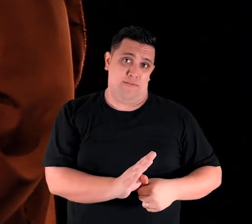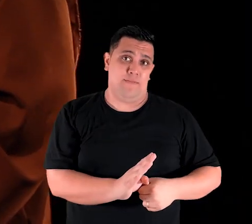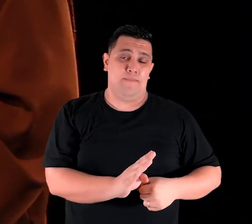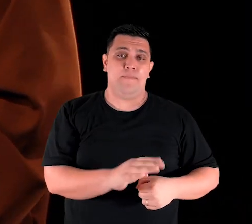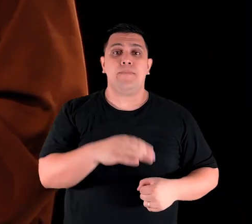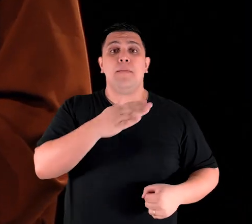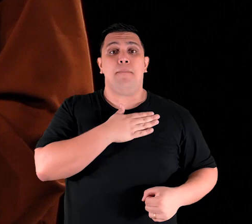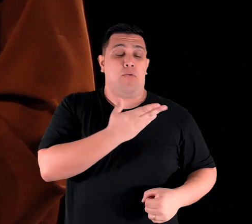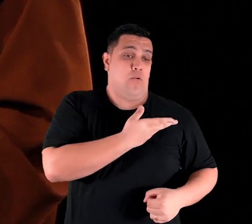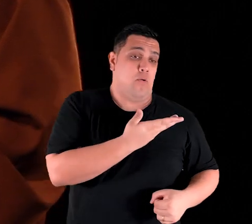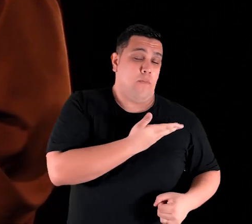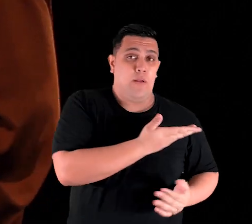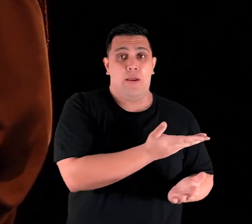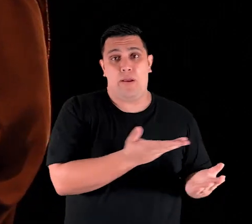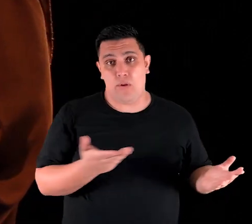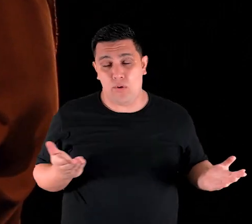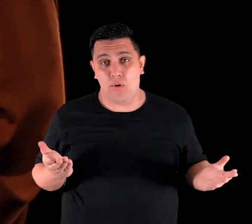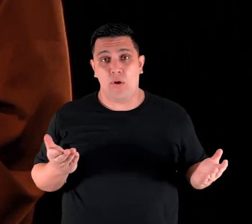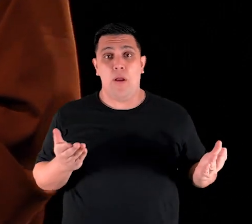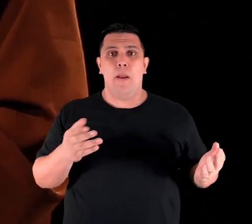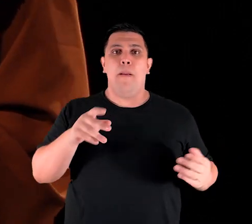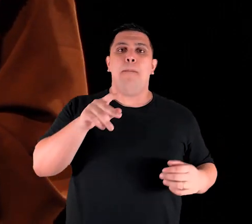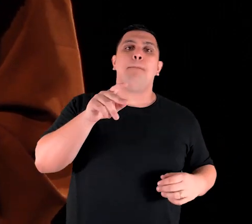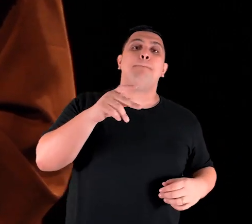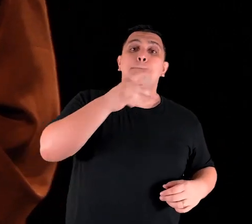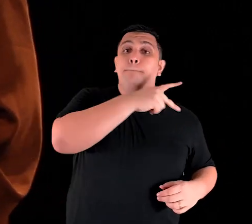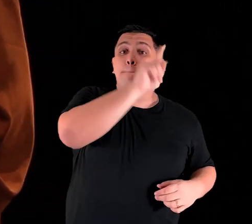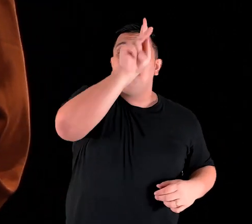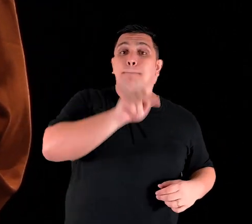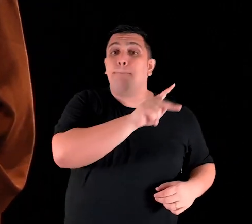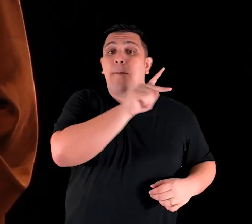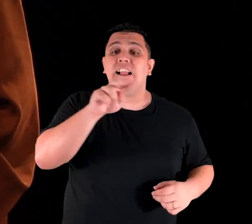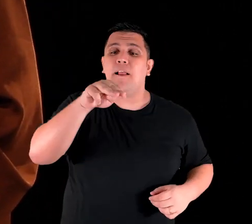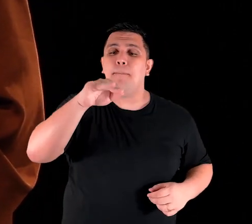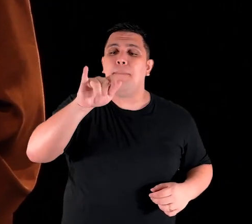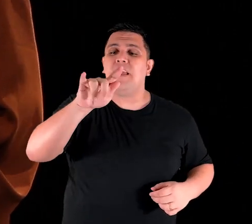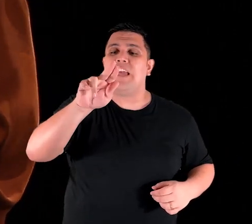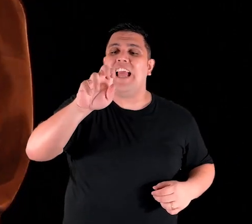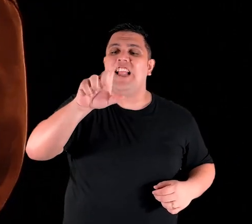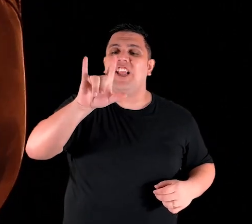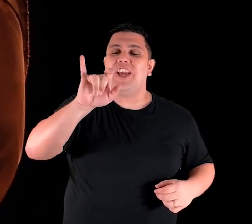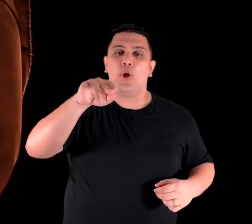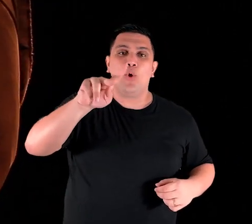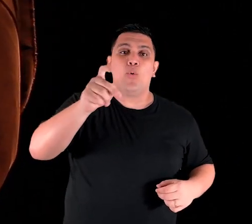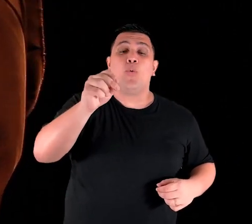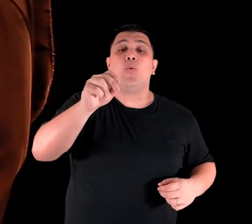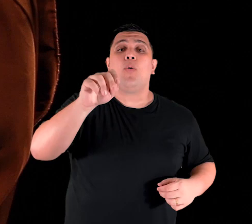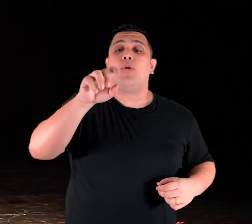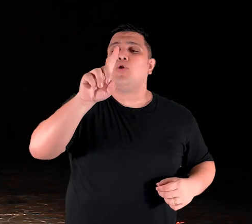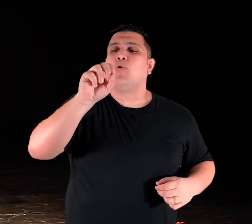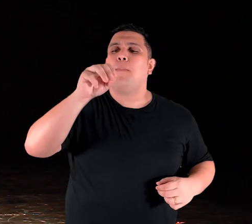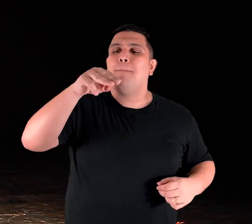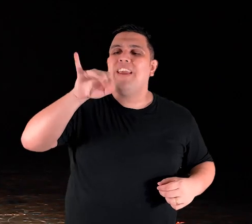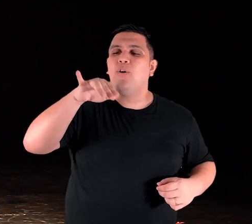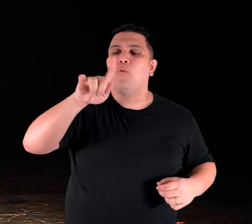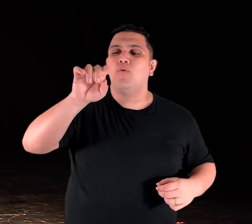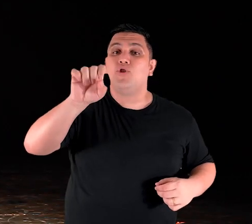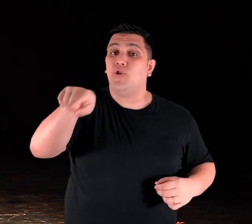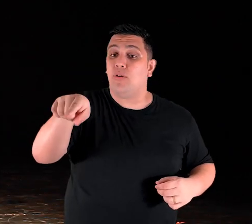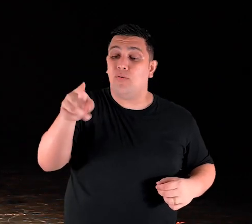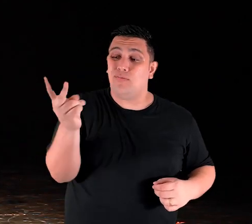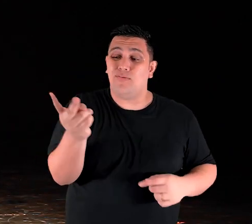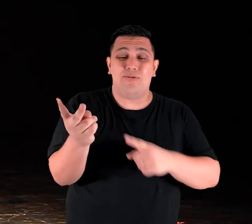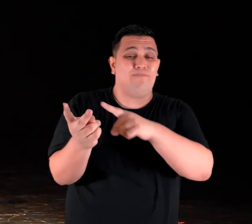Meus companheiros, Padre Miguelinho, Domingos Teotônio, foram